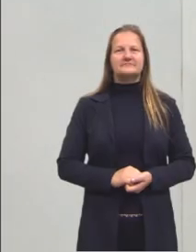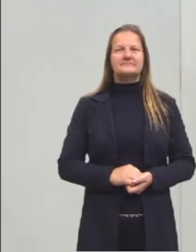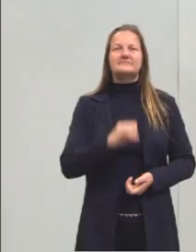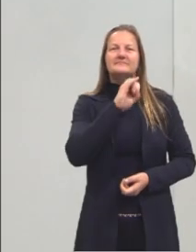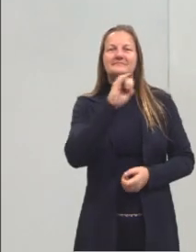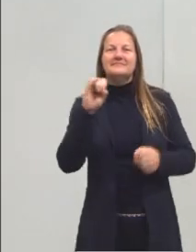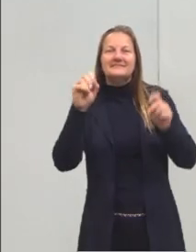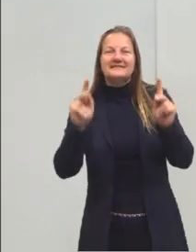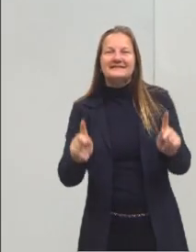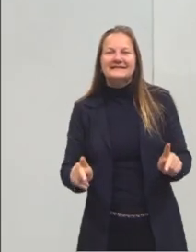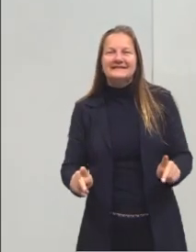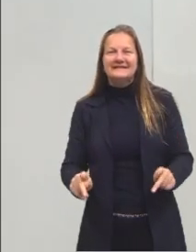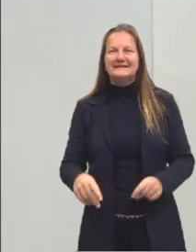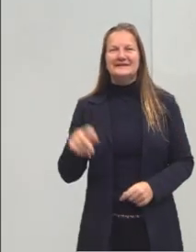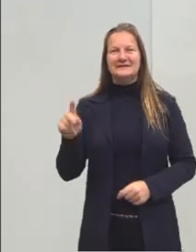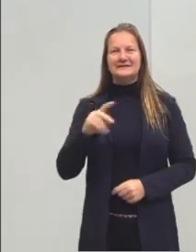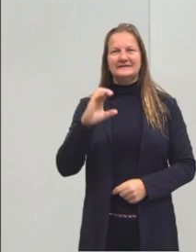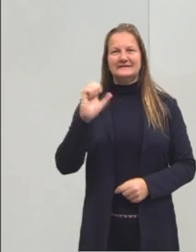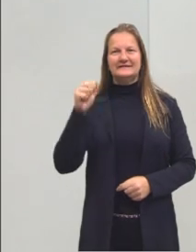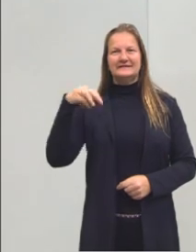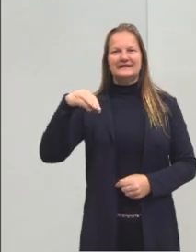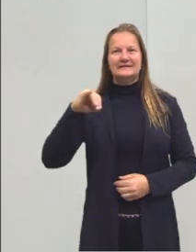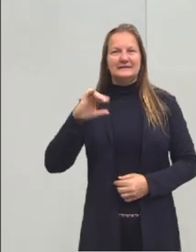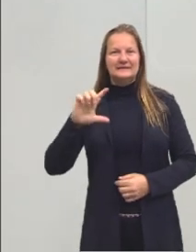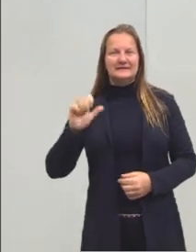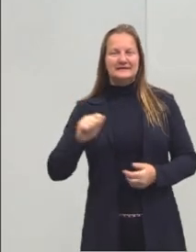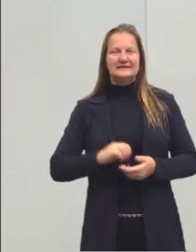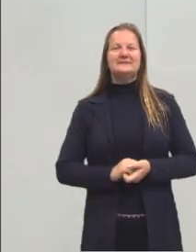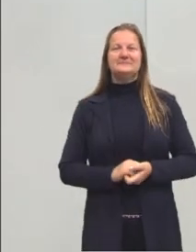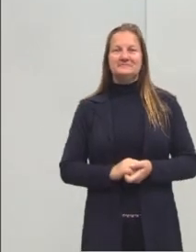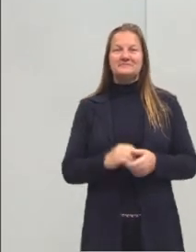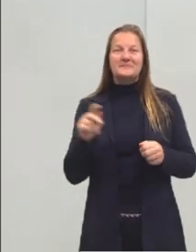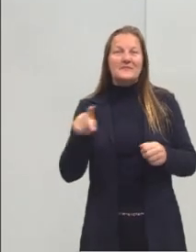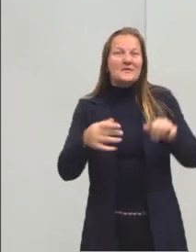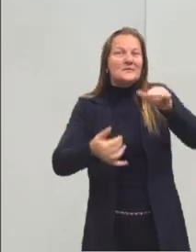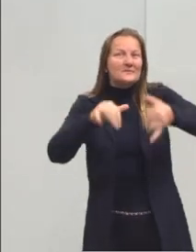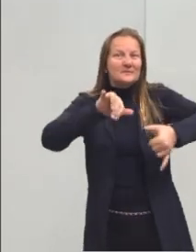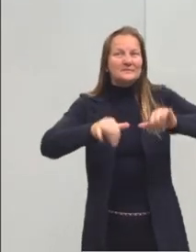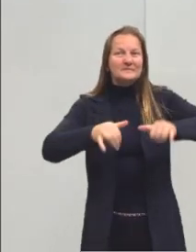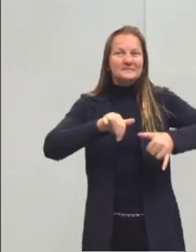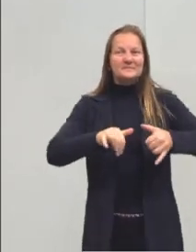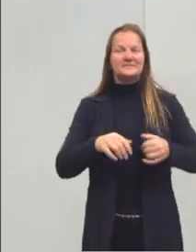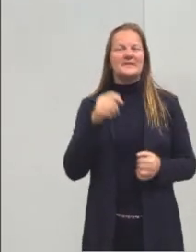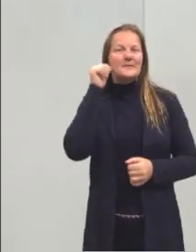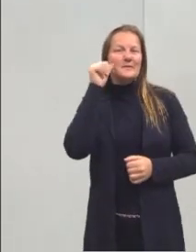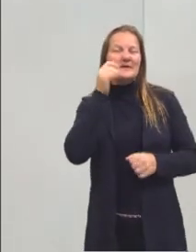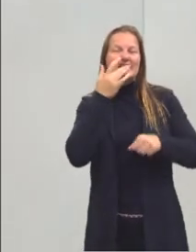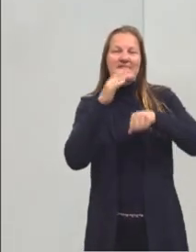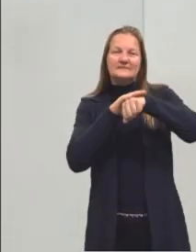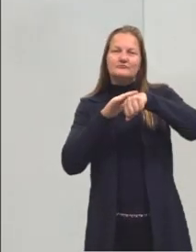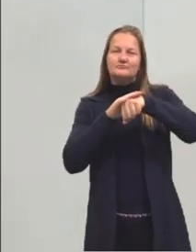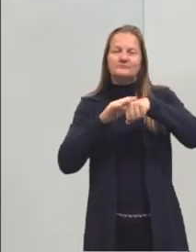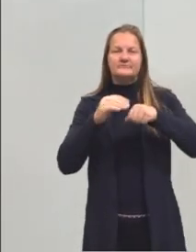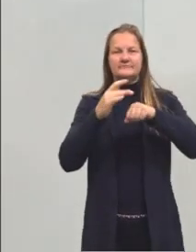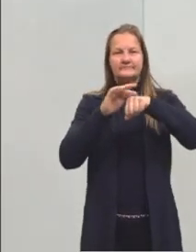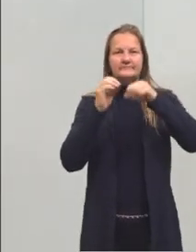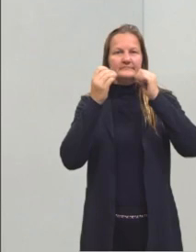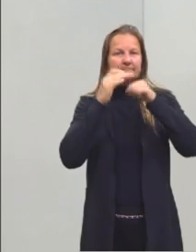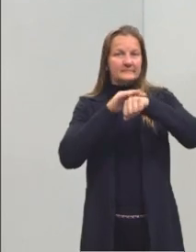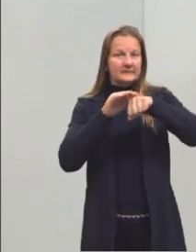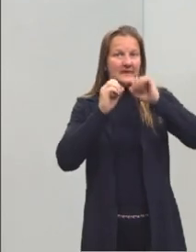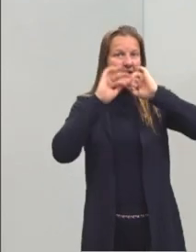Olá pessoal eu sou professora Camila grandini sua professora de química sou uma mulher branca de pele